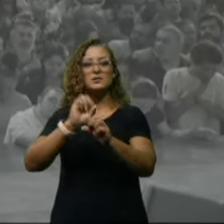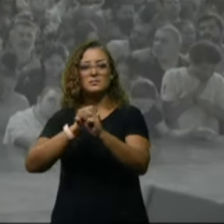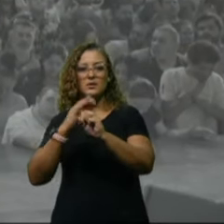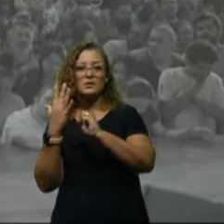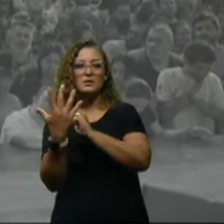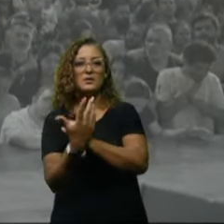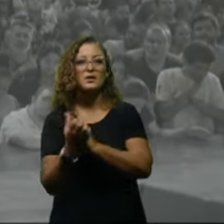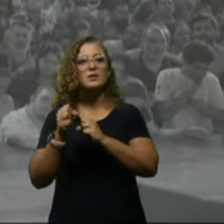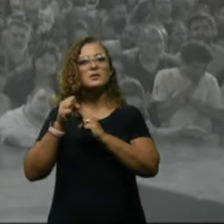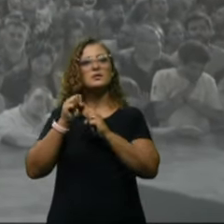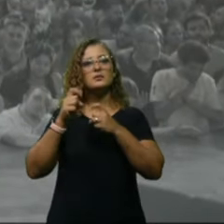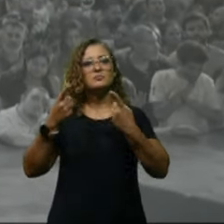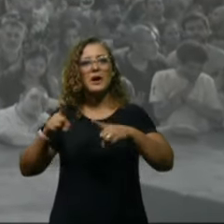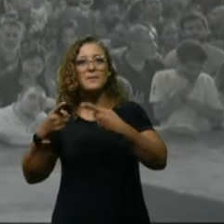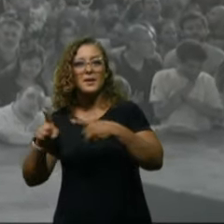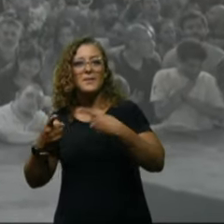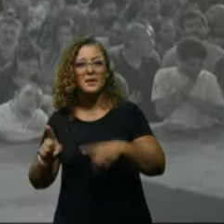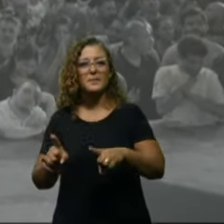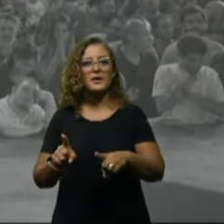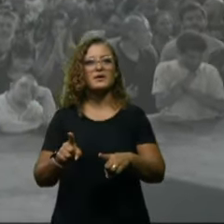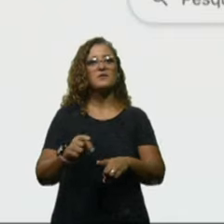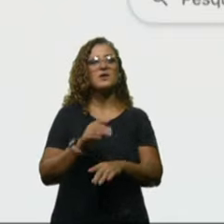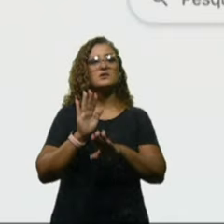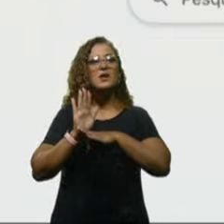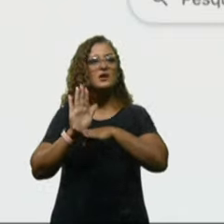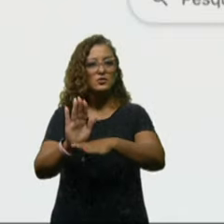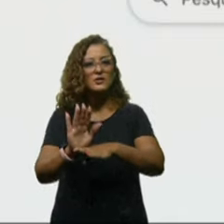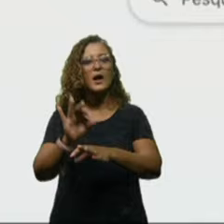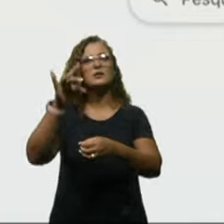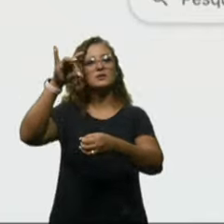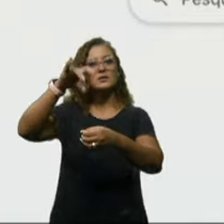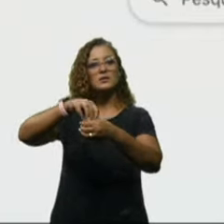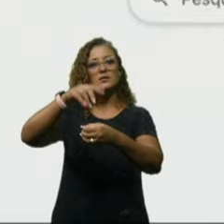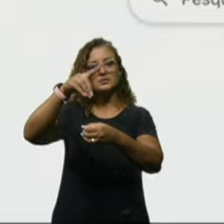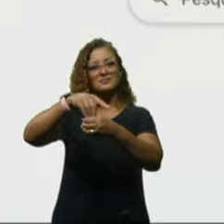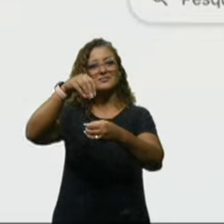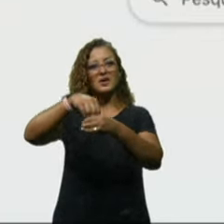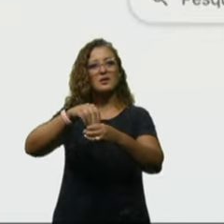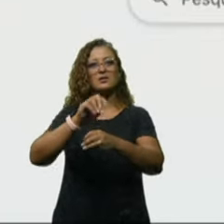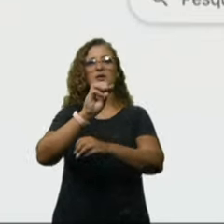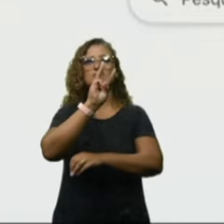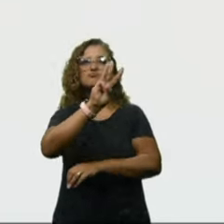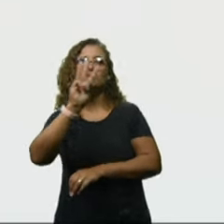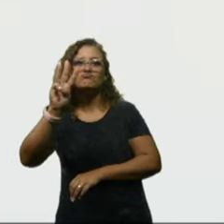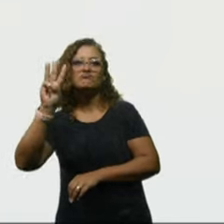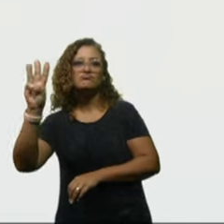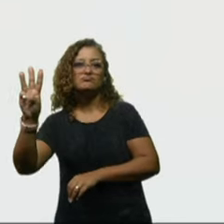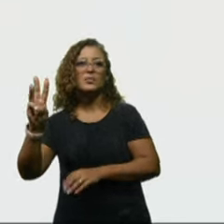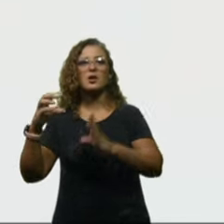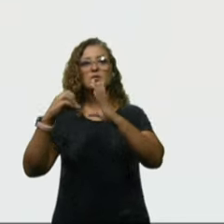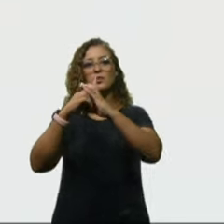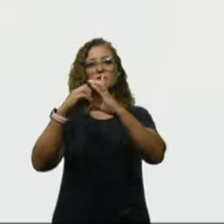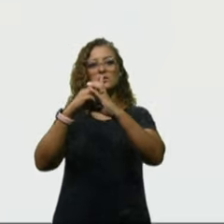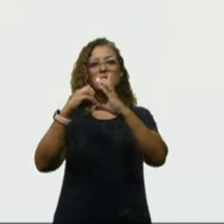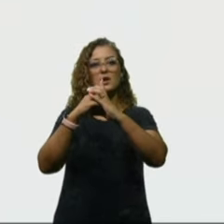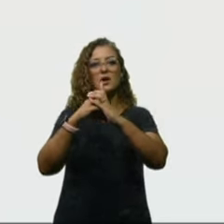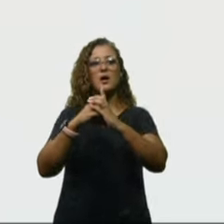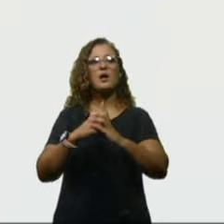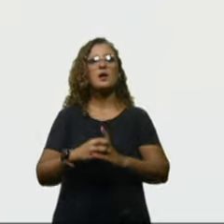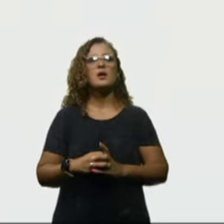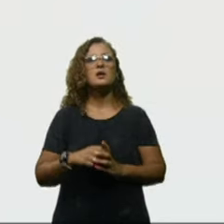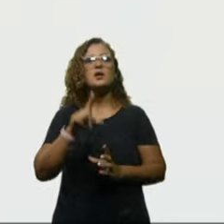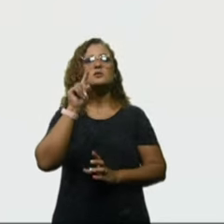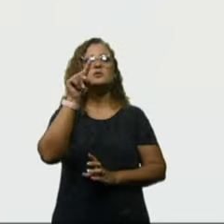para que você possa contribuir com seu dízimo e oferta Acesse o site bola de neve ponto com barra colabore que então